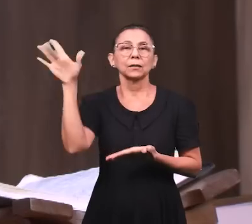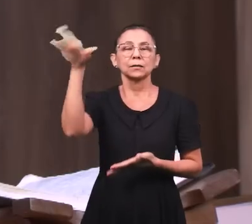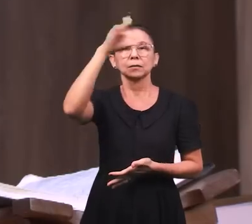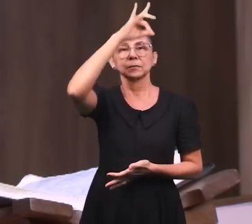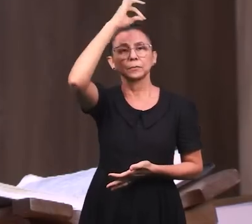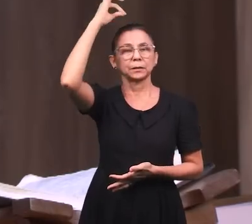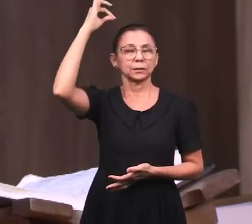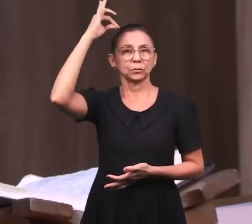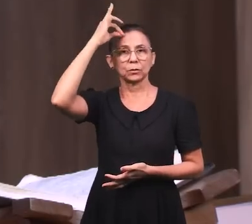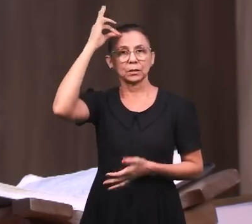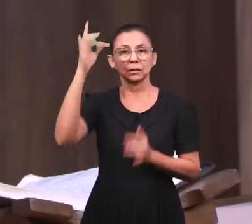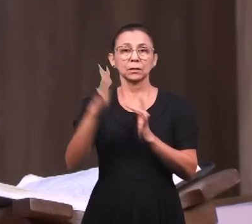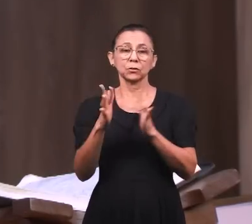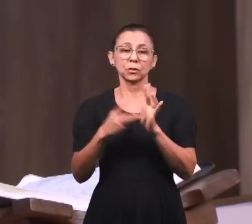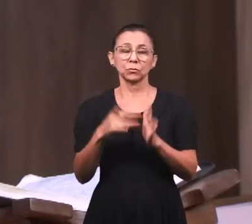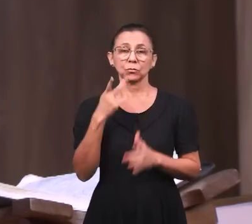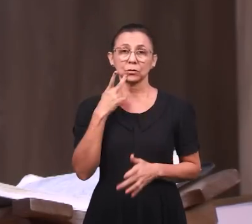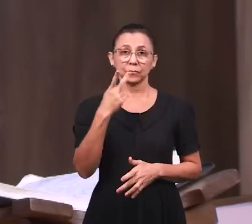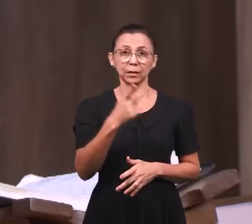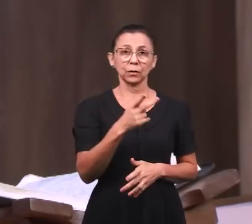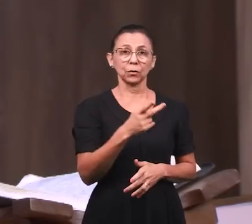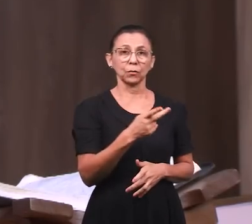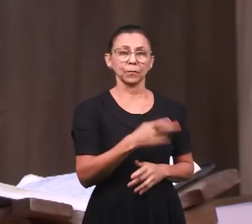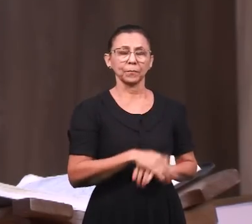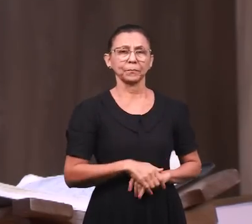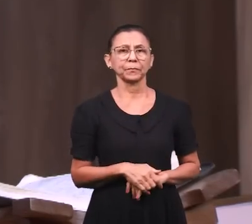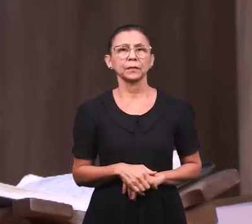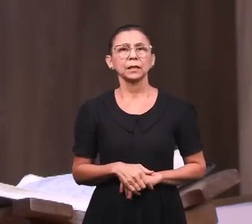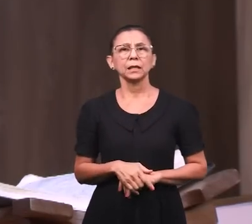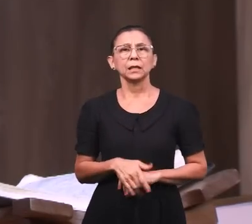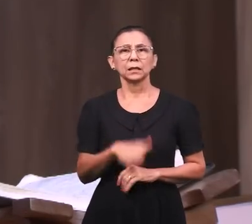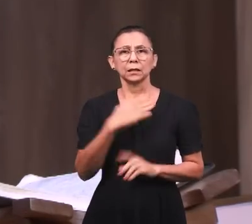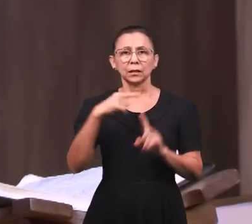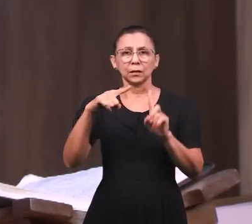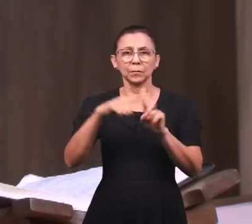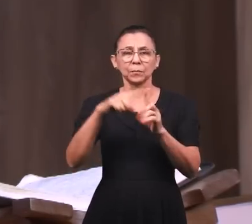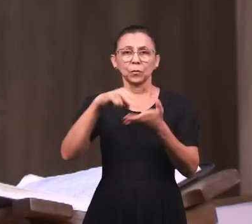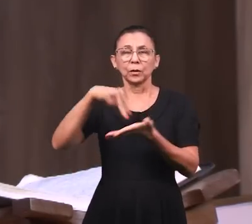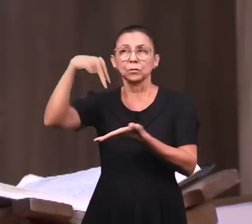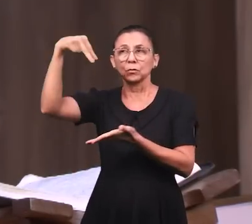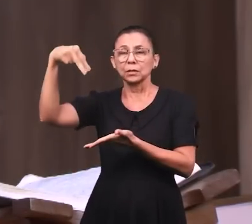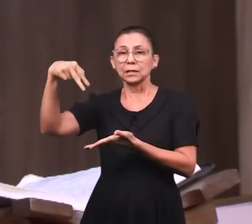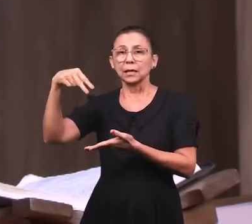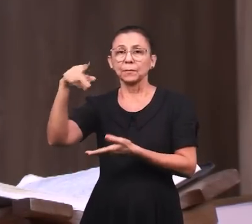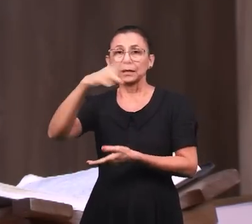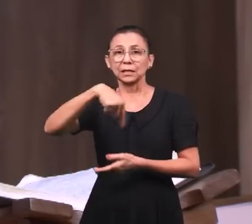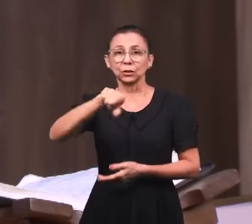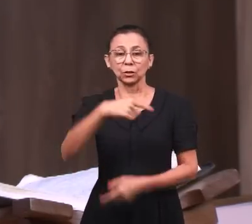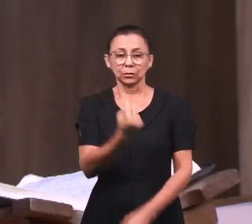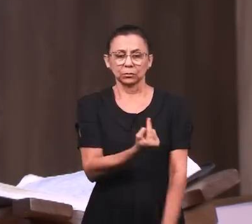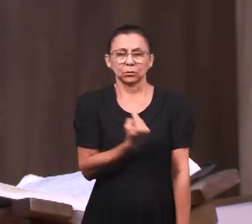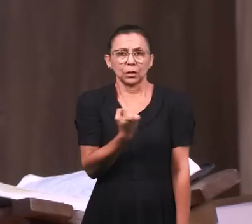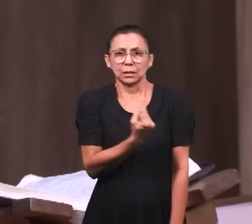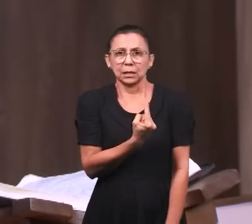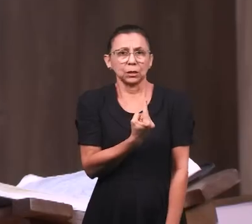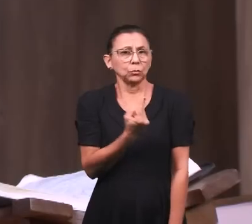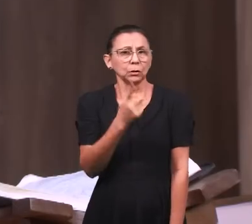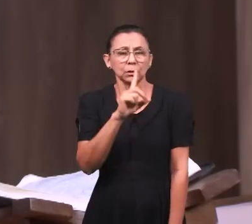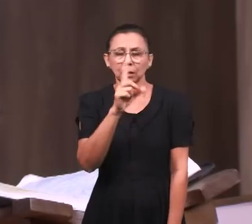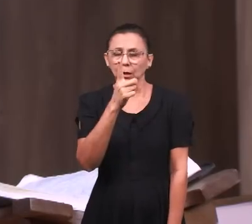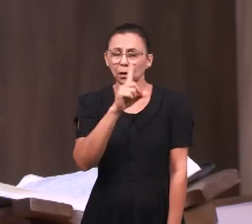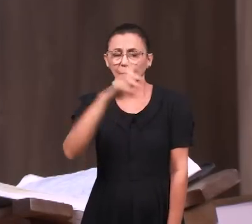é o Espírito Santo. E Jesus disse assim, então, olha, não vos deixarei órfãos, mas eu enviarei o meu Espírito, o